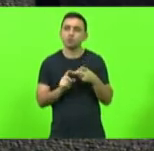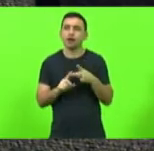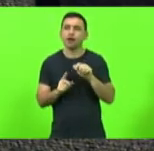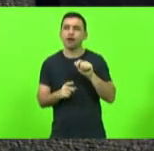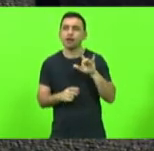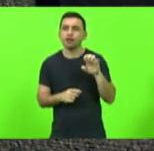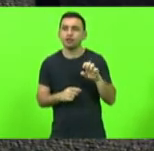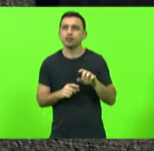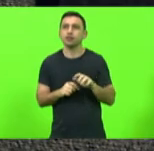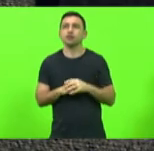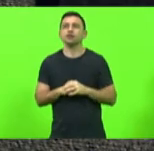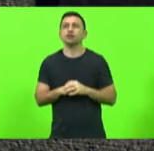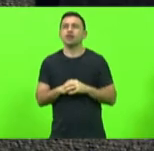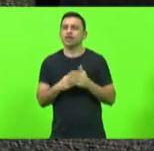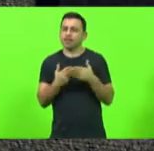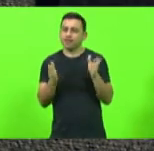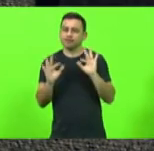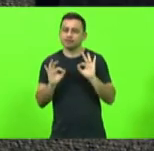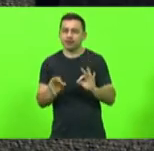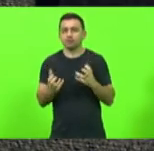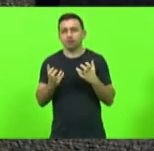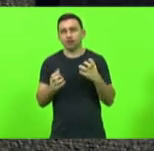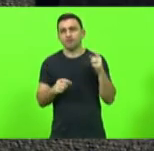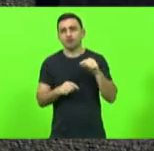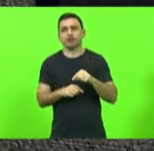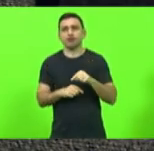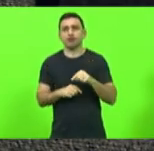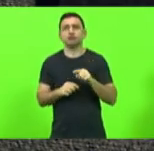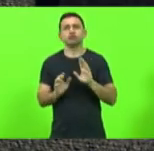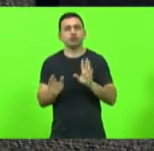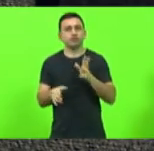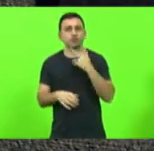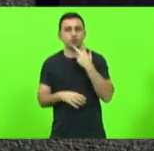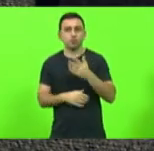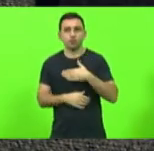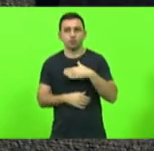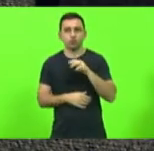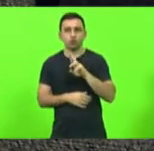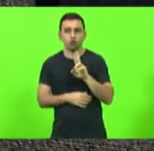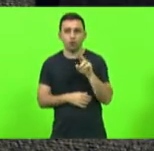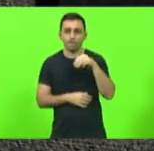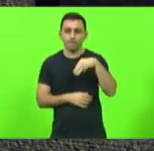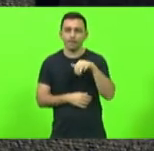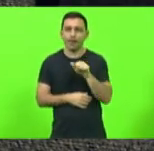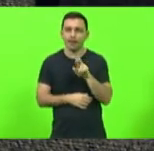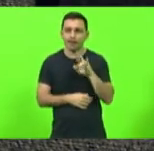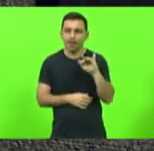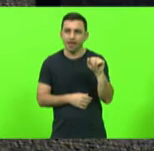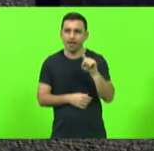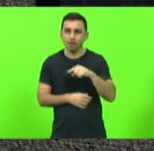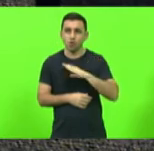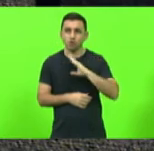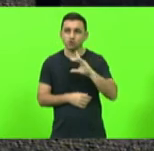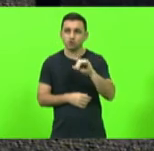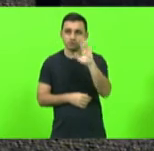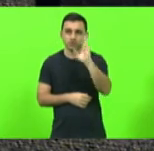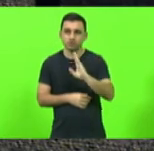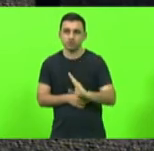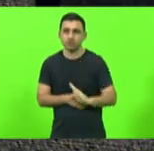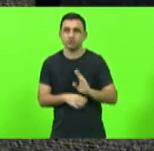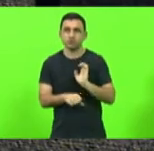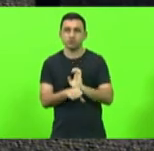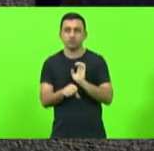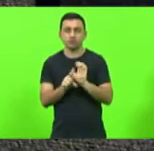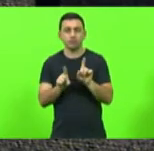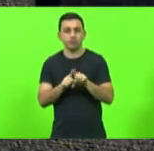estar aqui hoje com a gente. Como já foi falado, me chamo Maria, eu estou aqui falando pela Coordenação Nacional e Estadual do